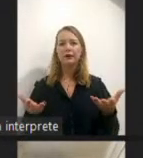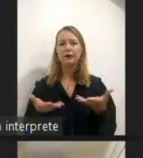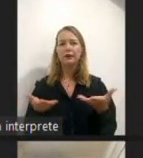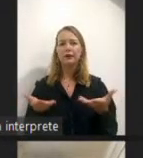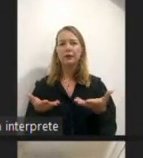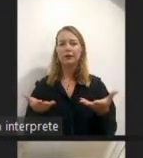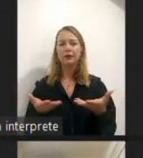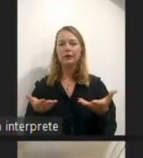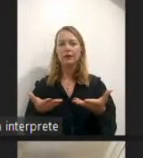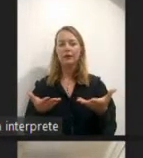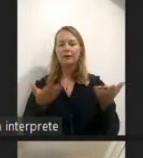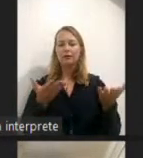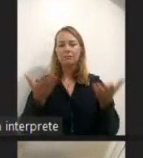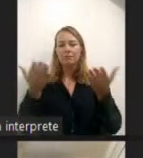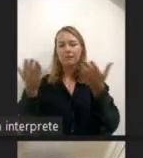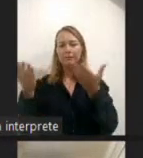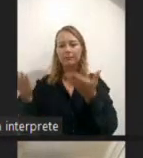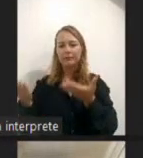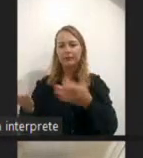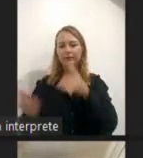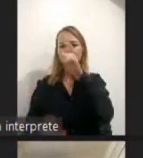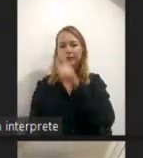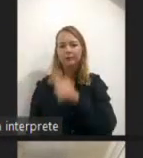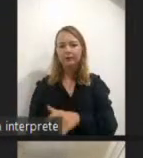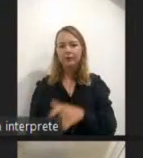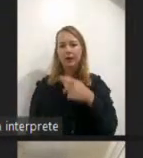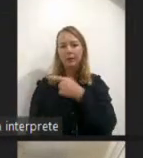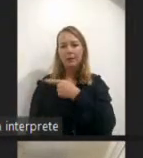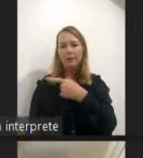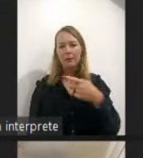Vou passar a palavra ao pastor